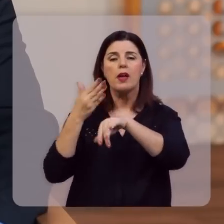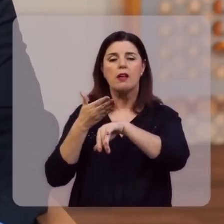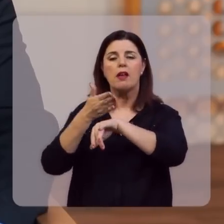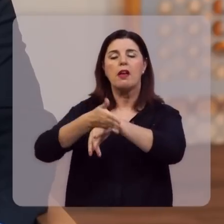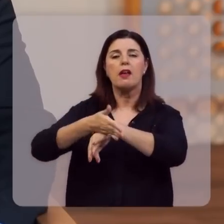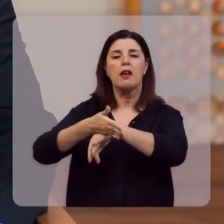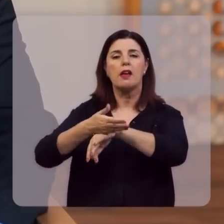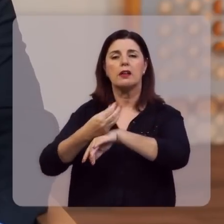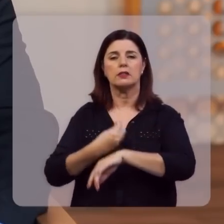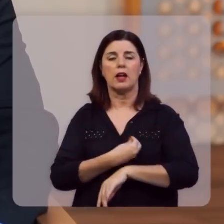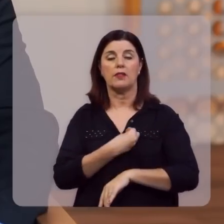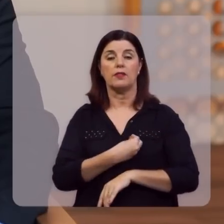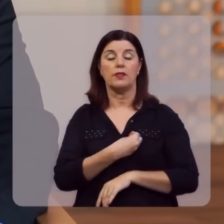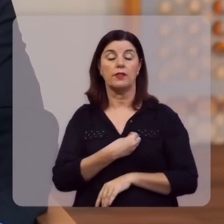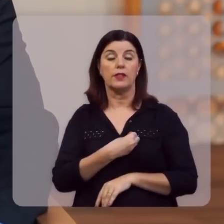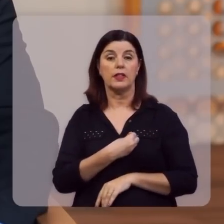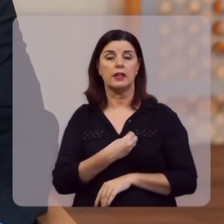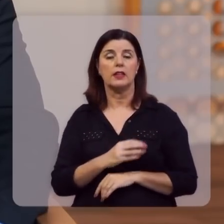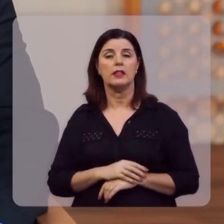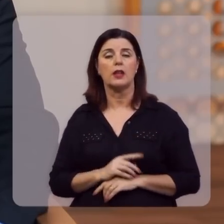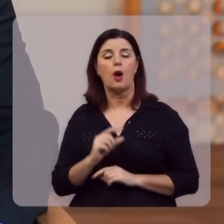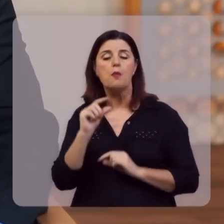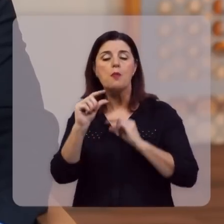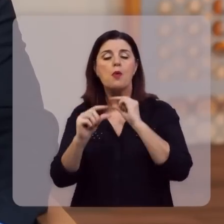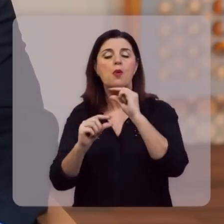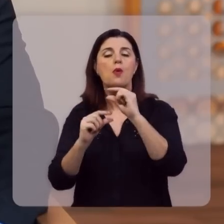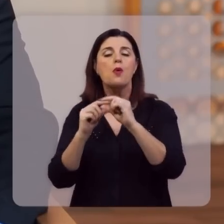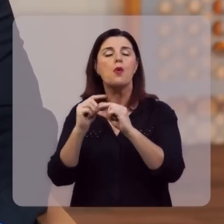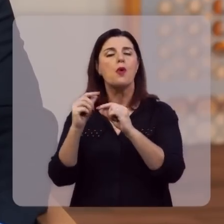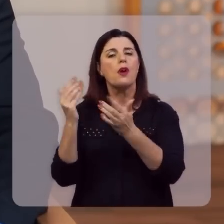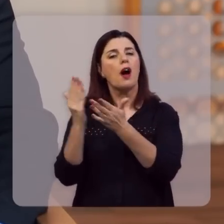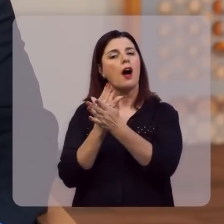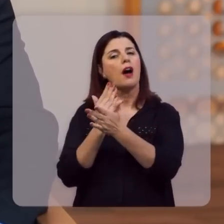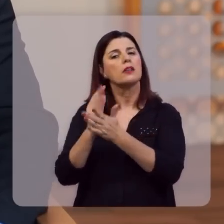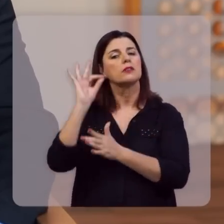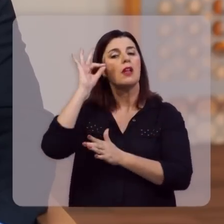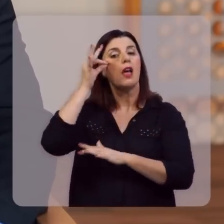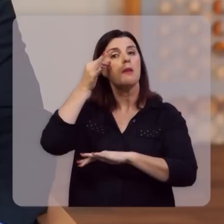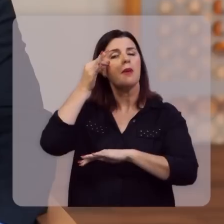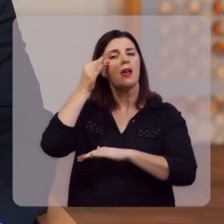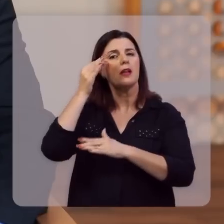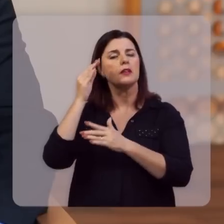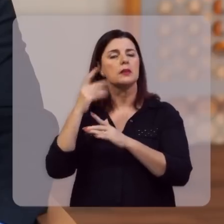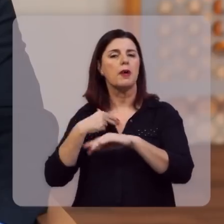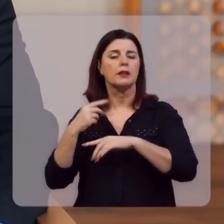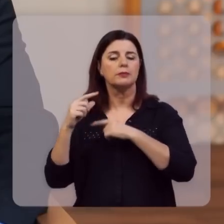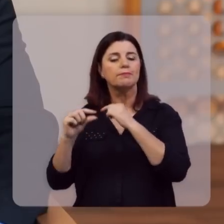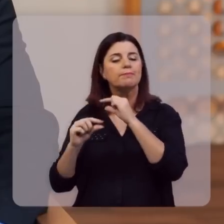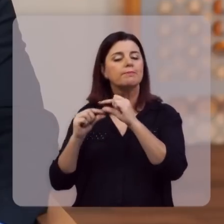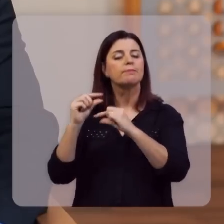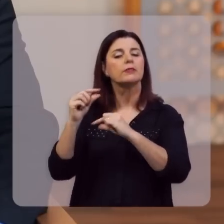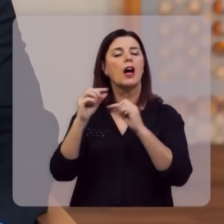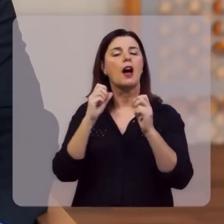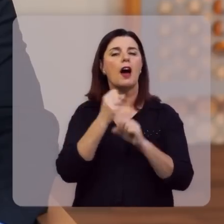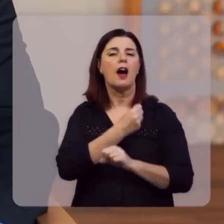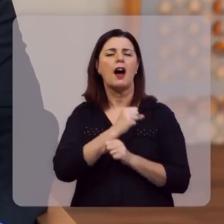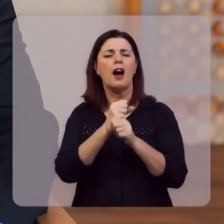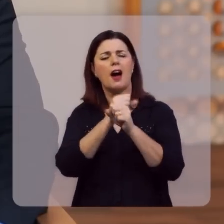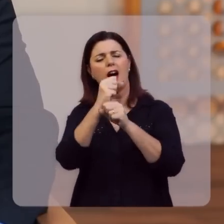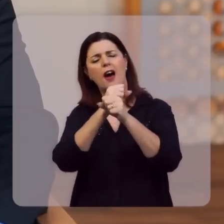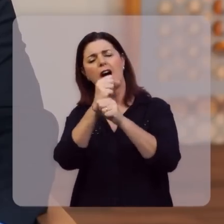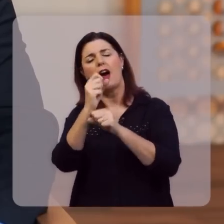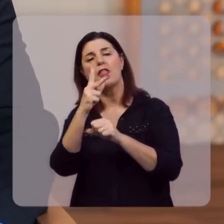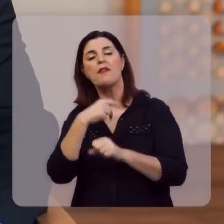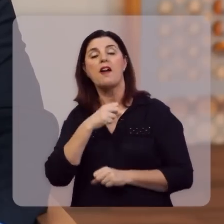entra no horizonte da realidade humana e aos poucos, algumas vezes de repente, mas frequentemente ao longo da vida